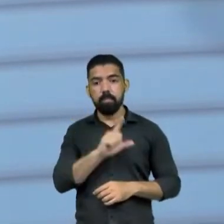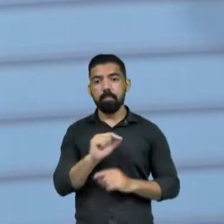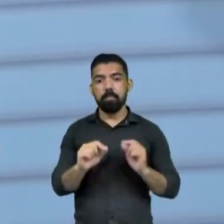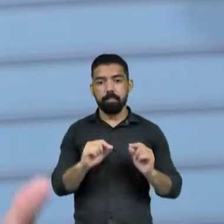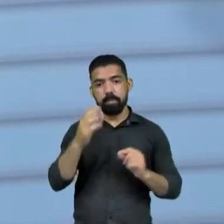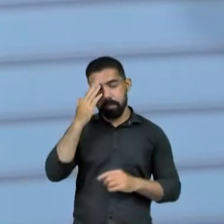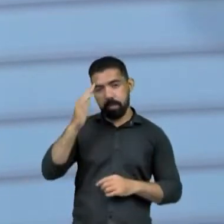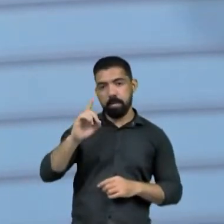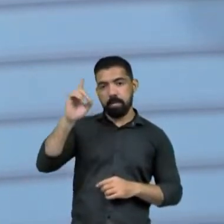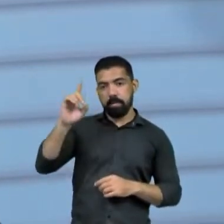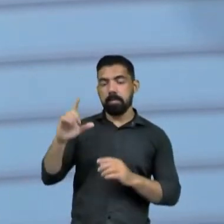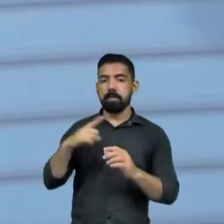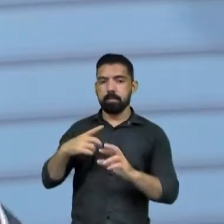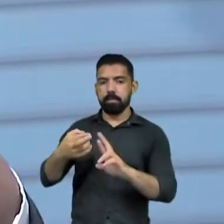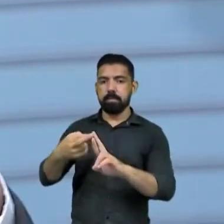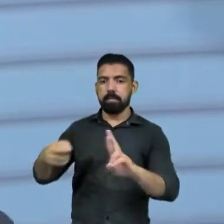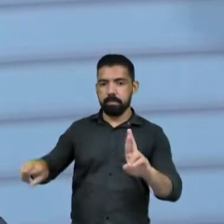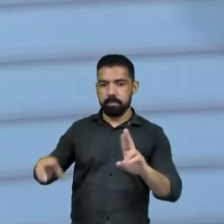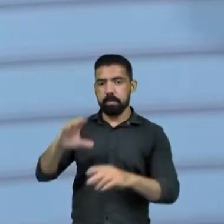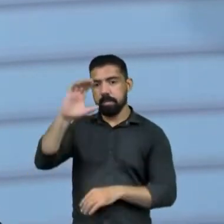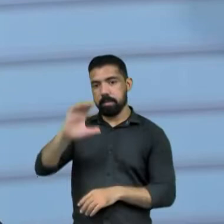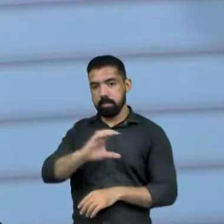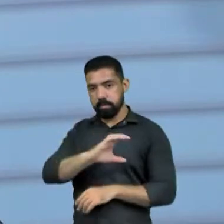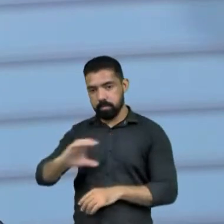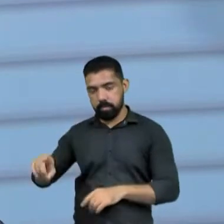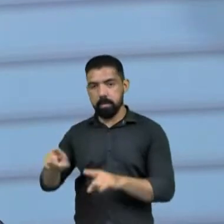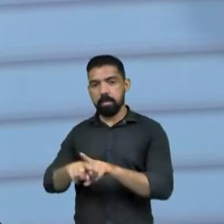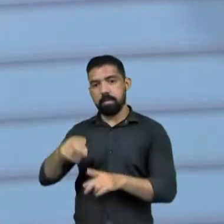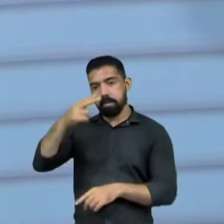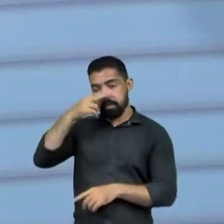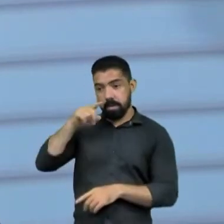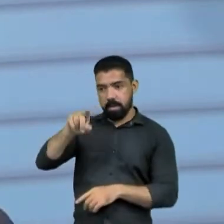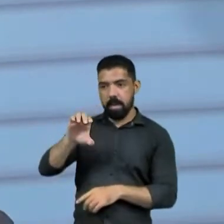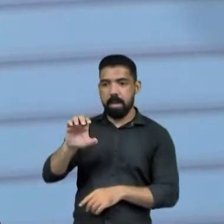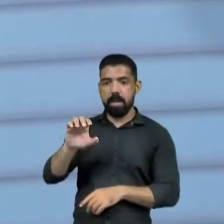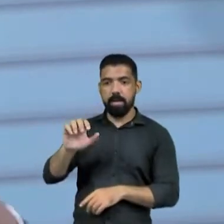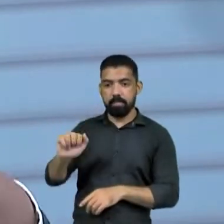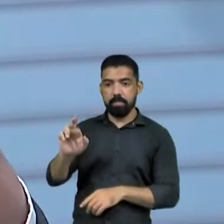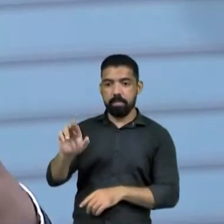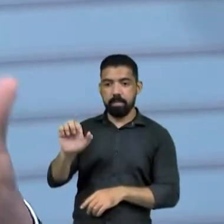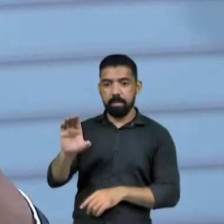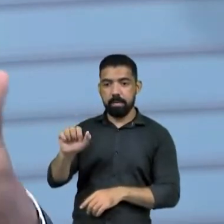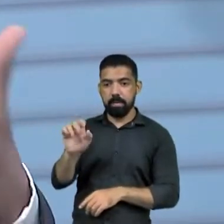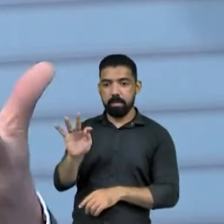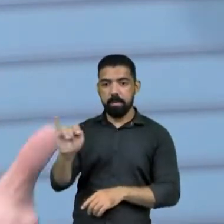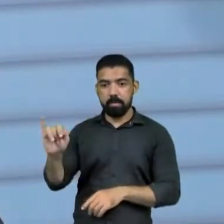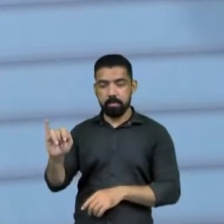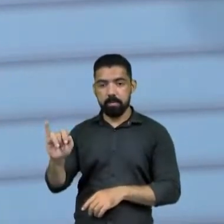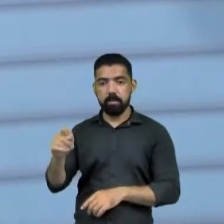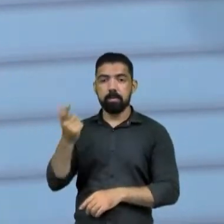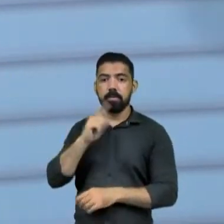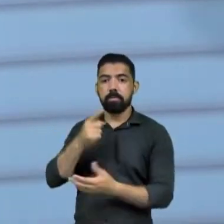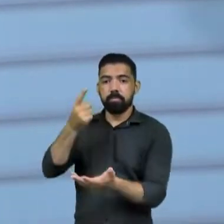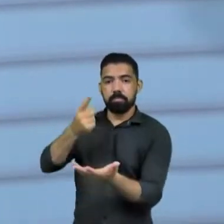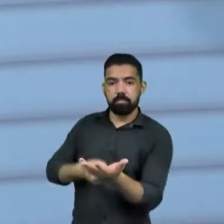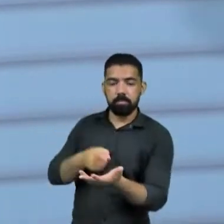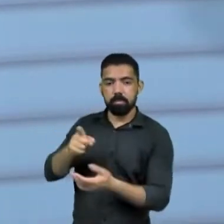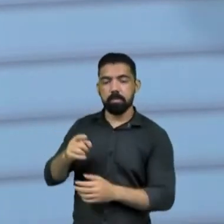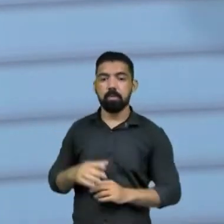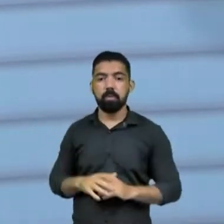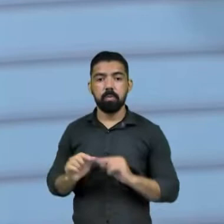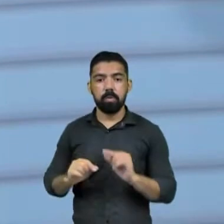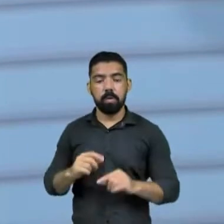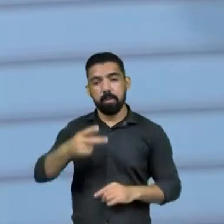Deus da igreja católica a igreja evangélica unida lá em Aracati nós conseguimos que o sensibilizar o prefeito bism para